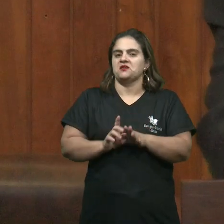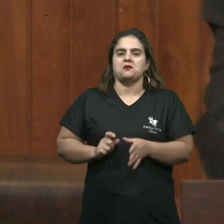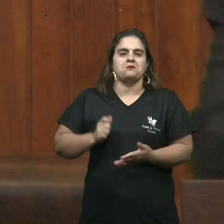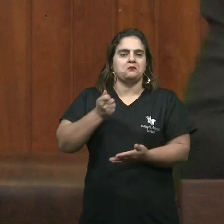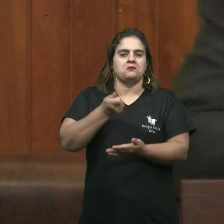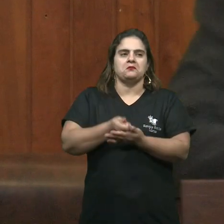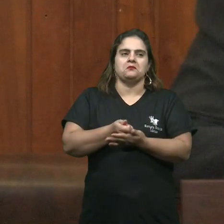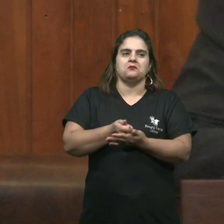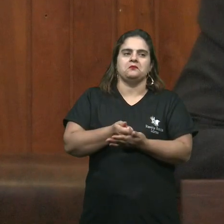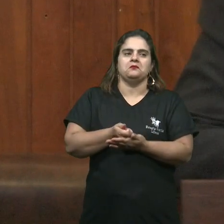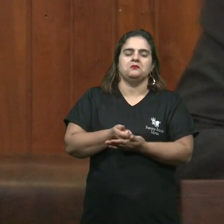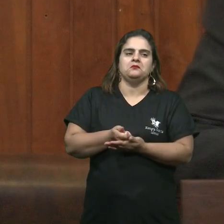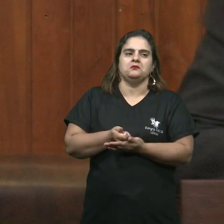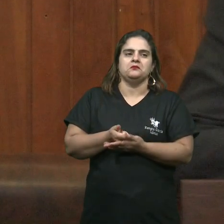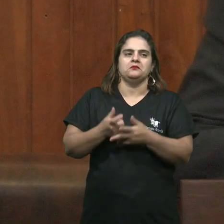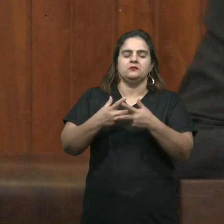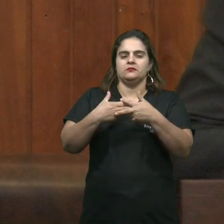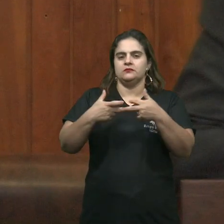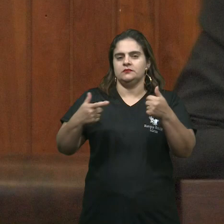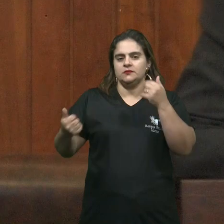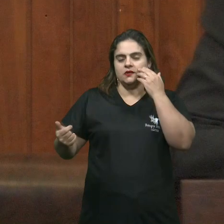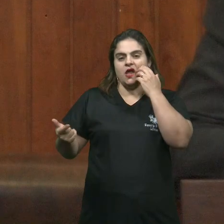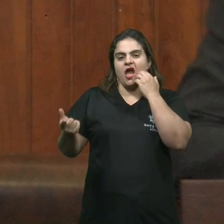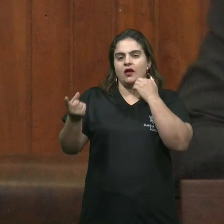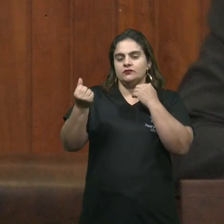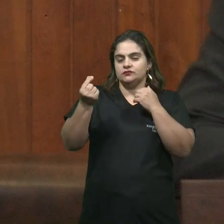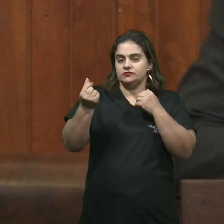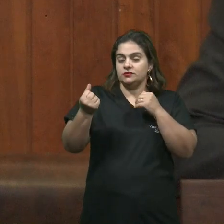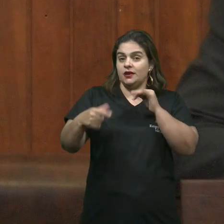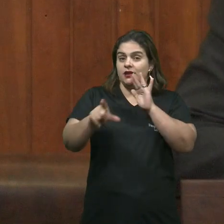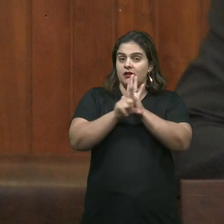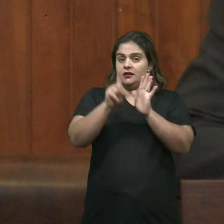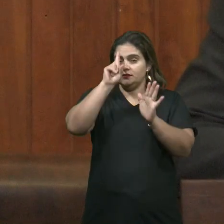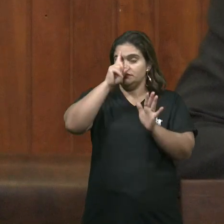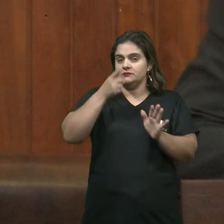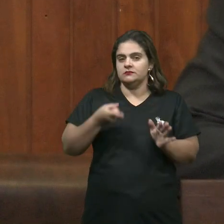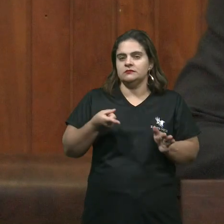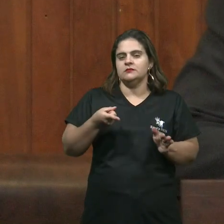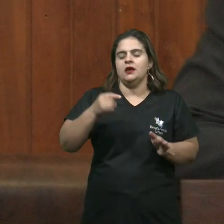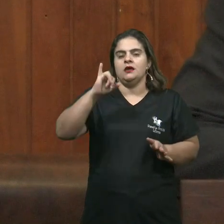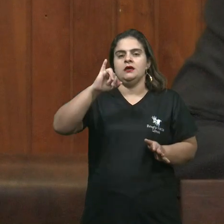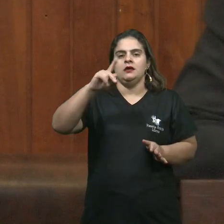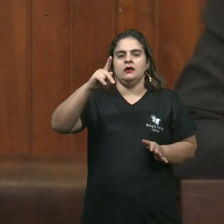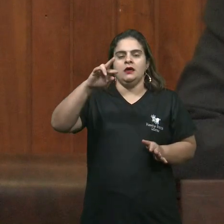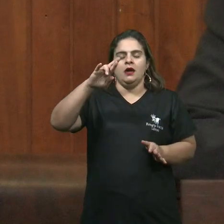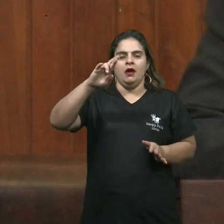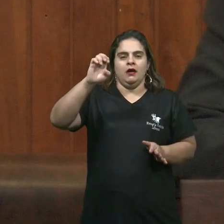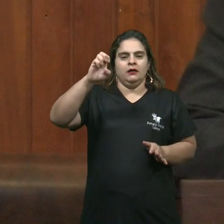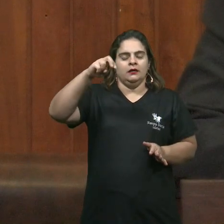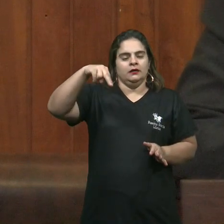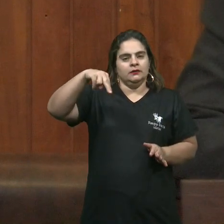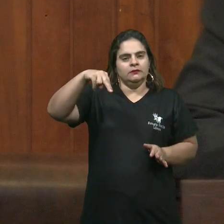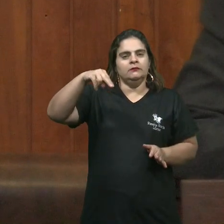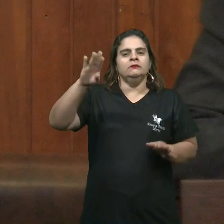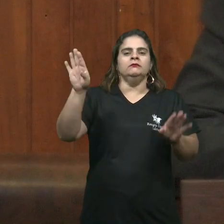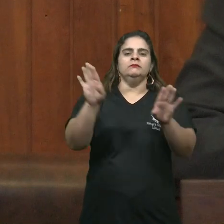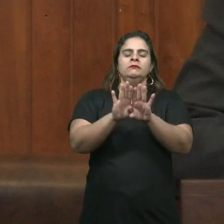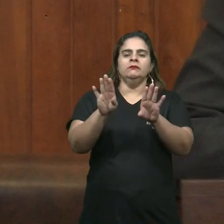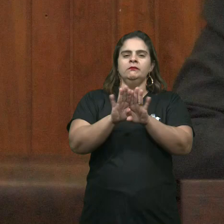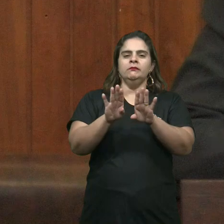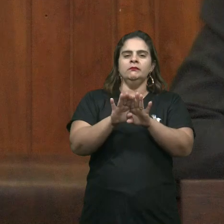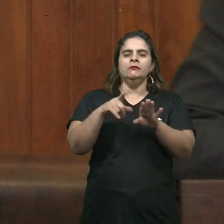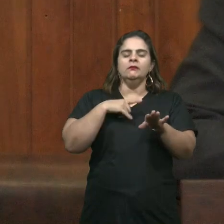com os repasses estabelecidos por lei da UIPREM, que é para manter o